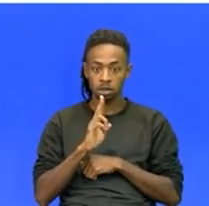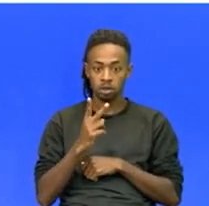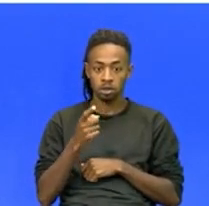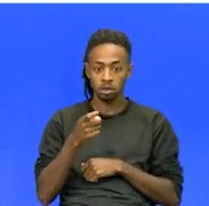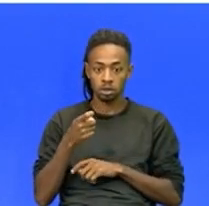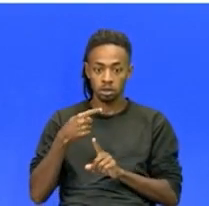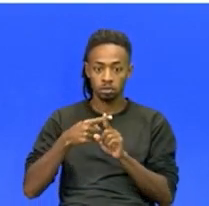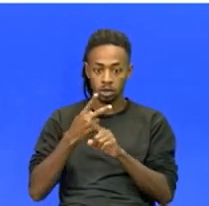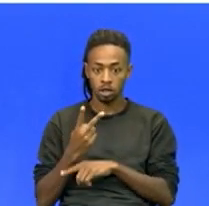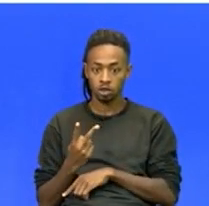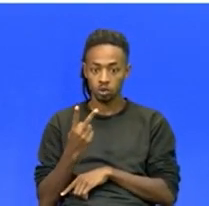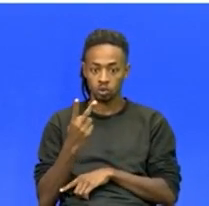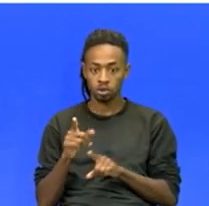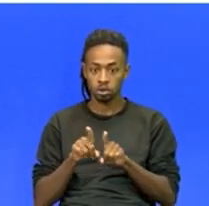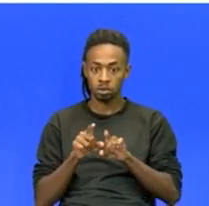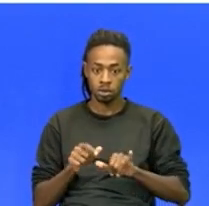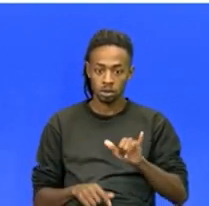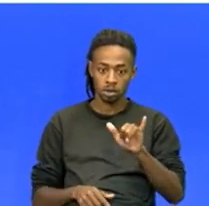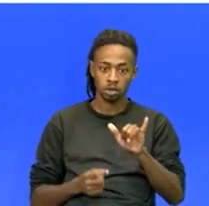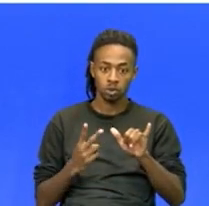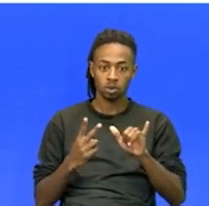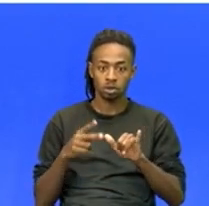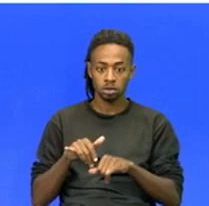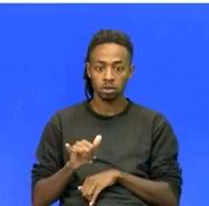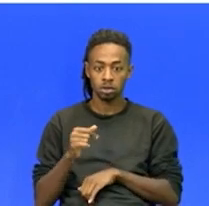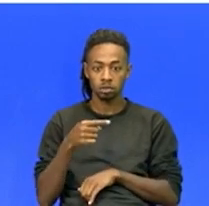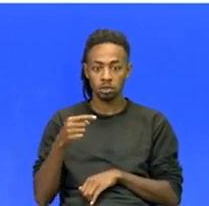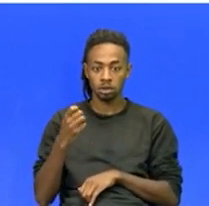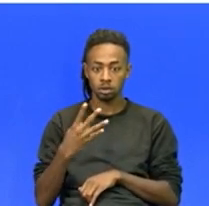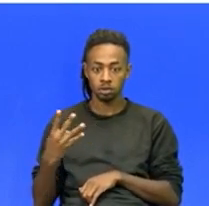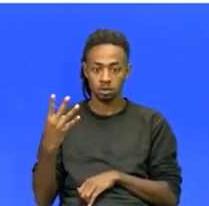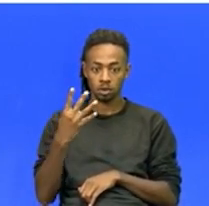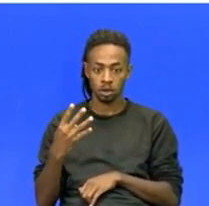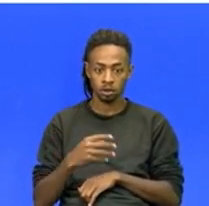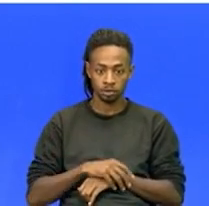mais 2, em relação a y, 2y menos 4.